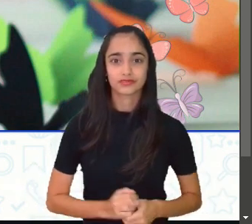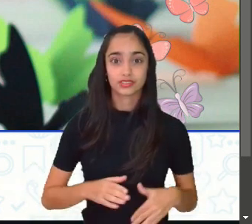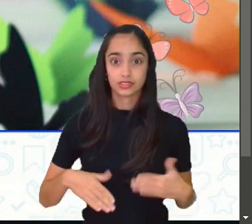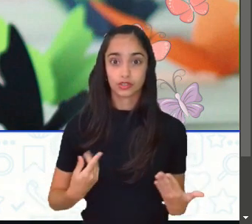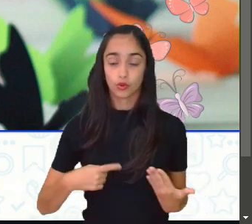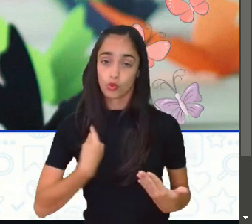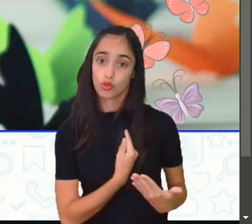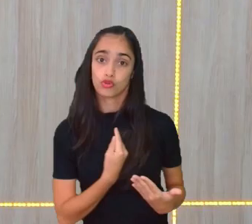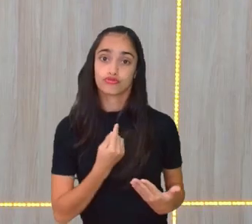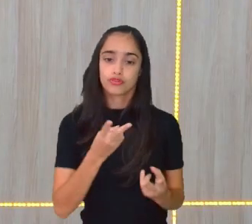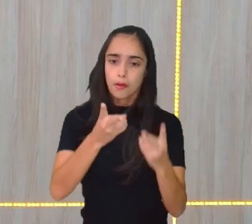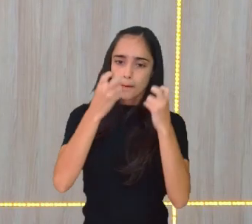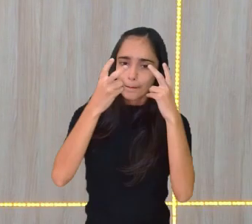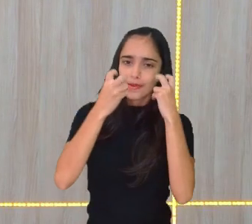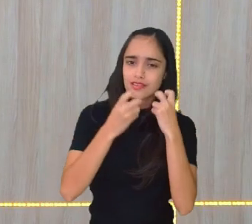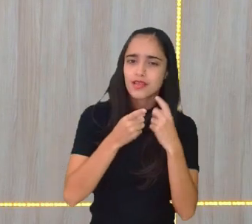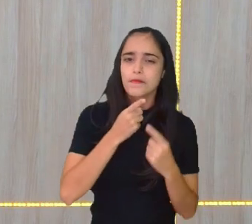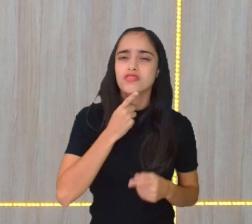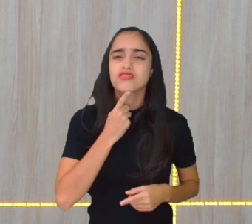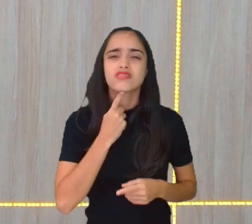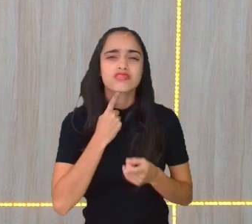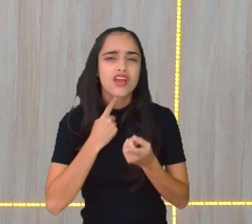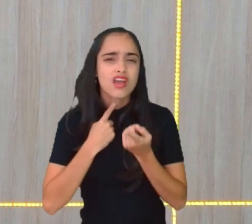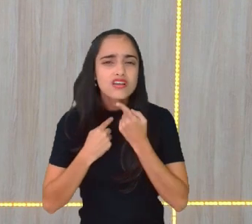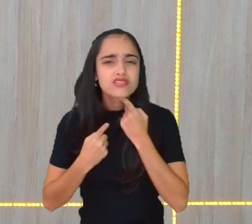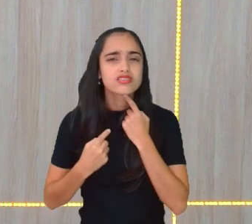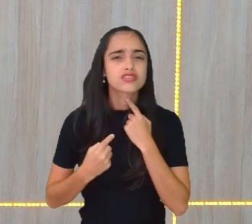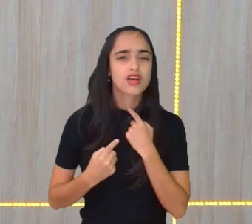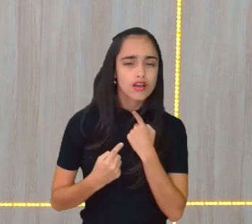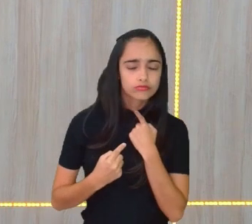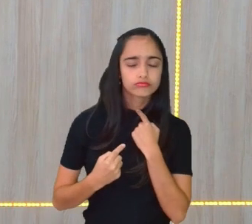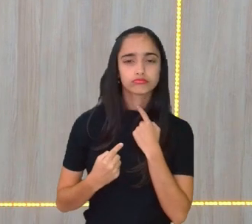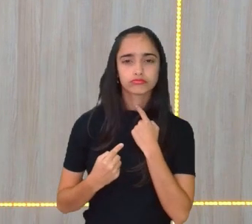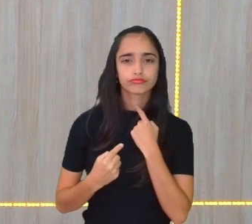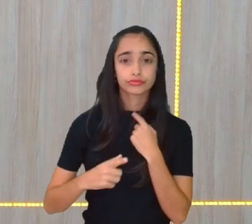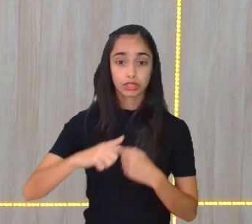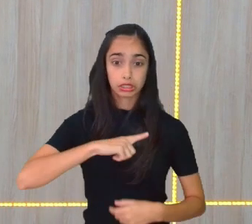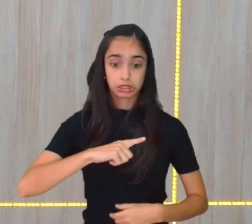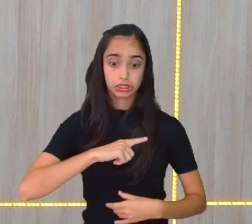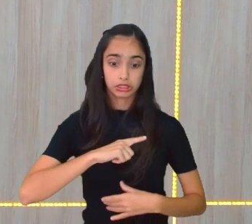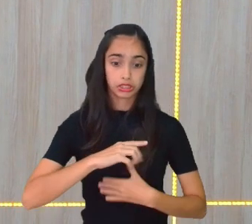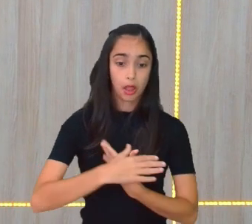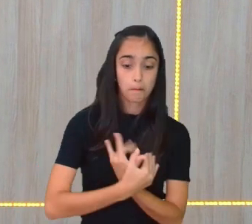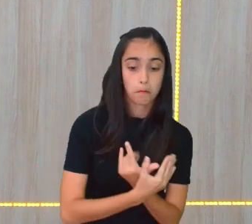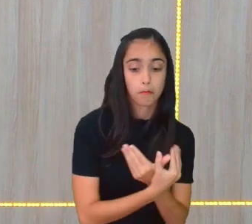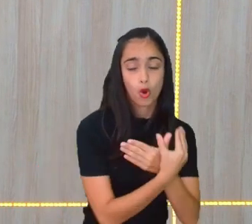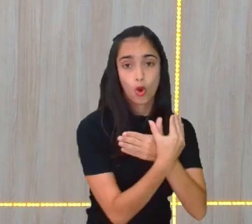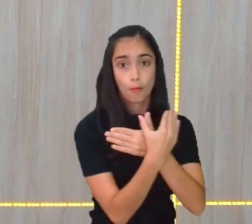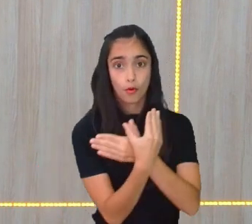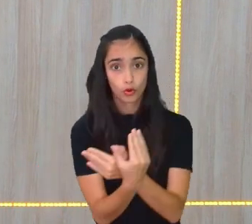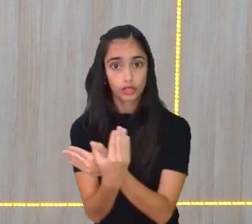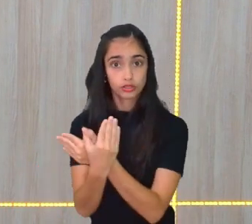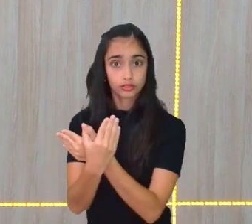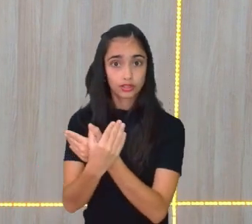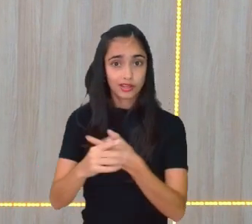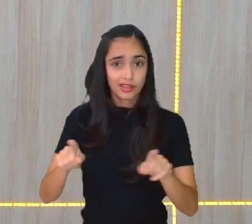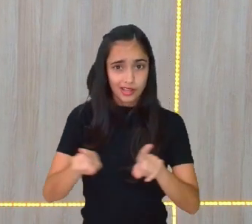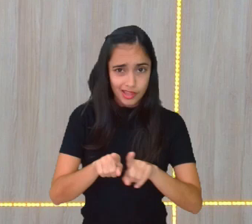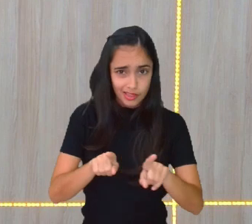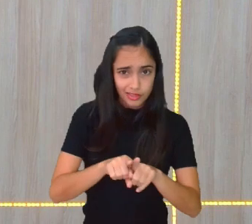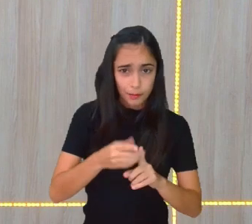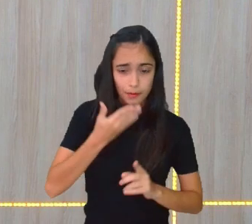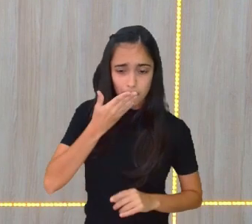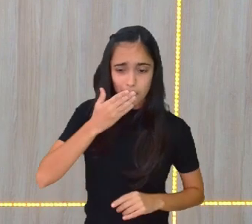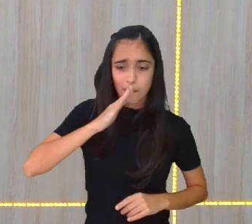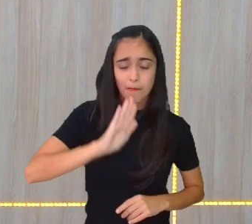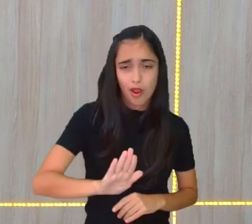desejo exacerbado da princesa em ter essa borboleta negra e fazer com que, e a promessa de que assim que ela a